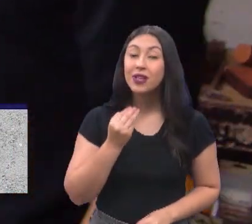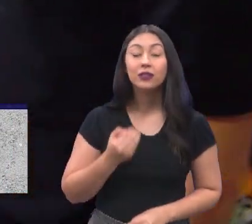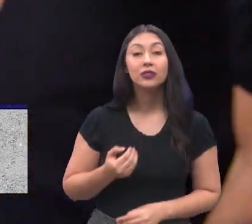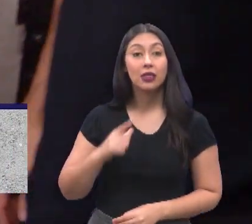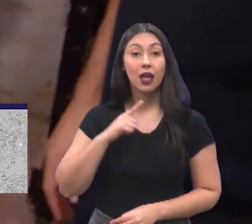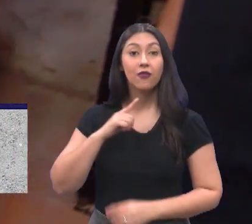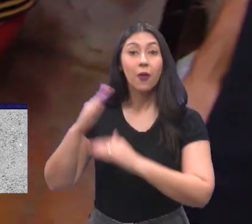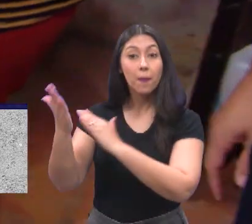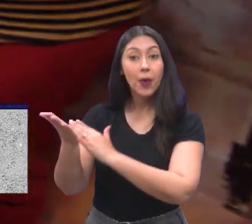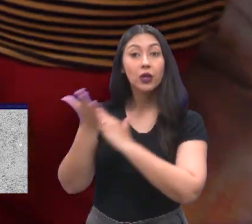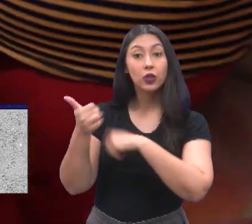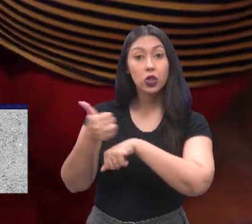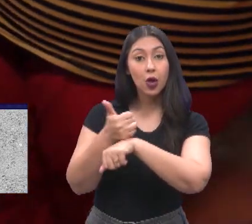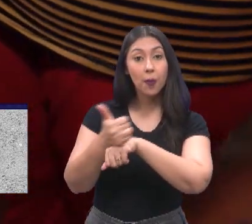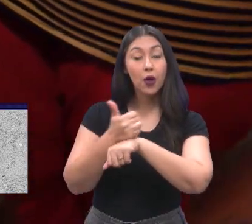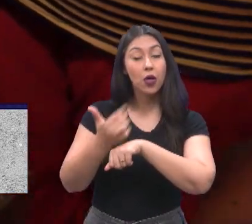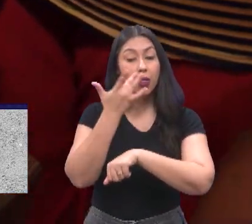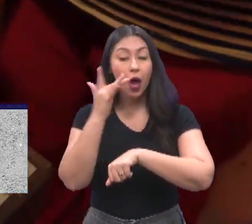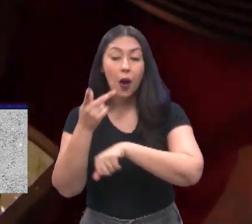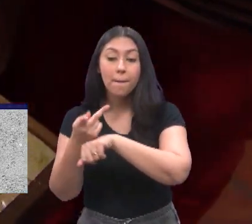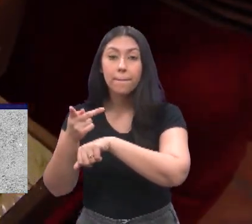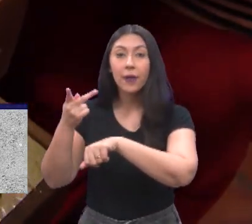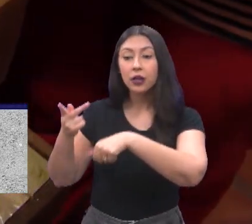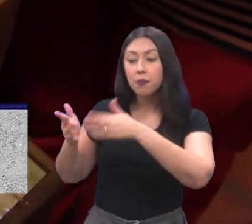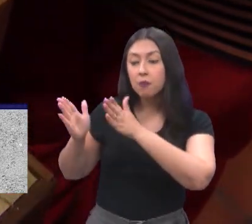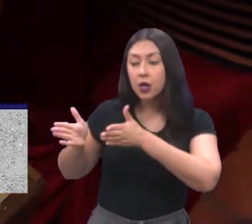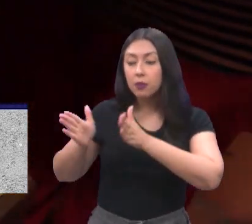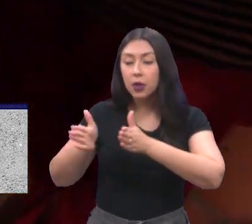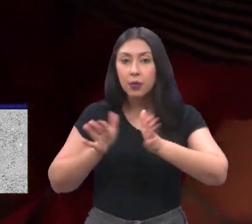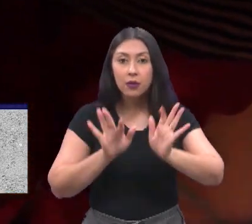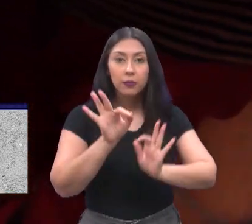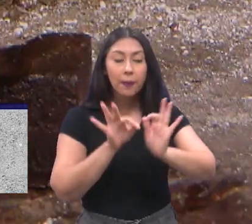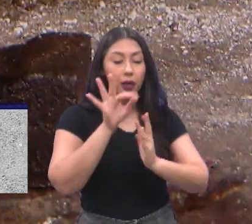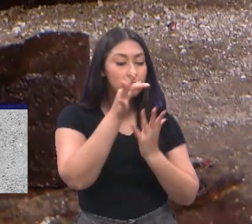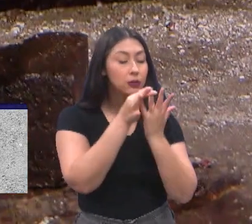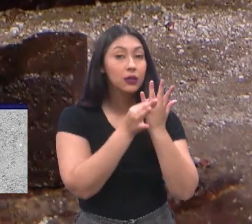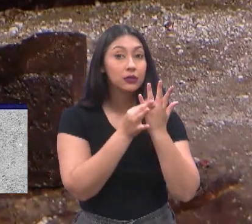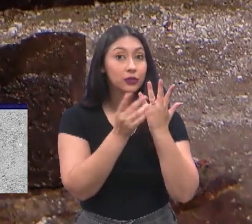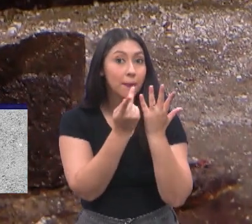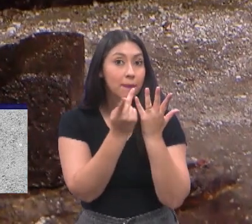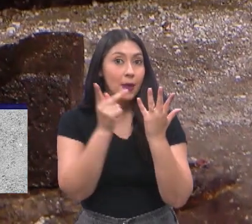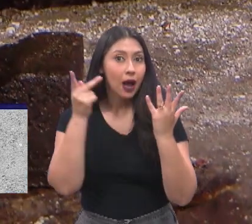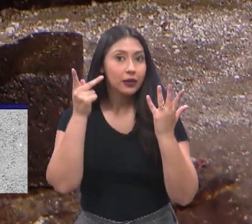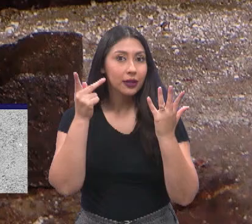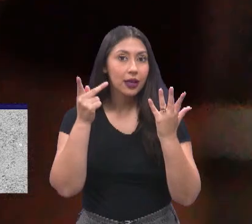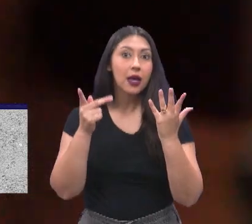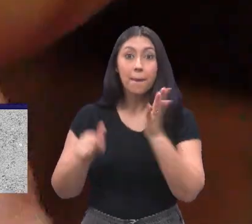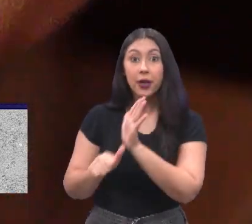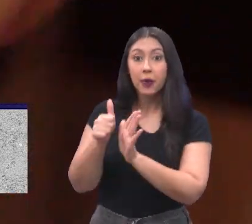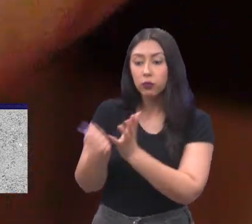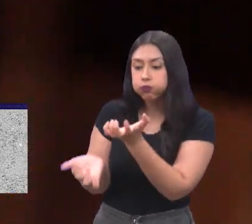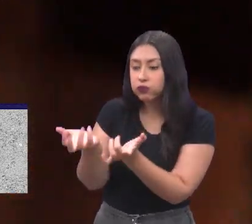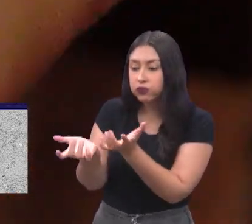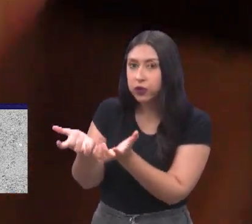ajuda de uma ourives para passar por todas as etapas da confecção de uma aliança de prata. Ele fez a fundição do material até